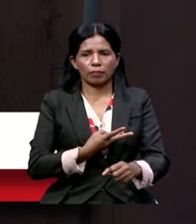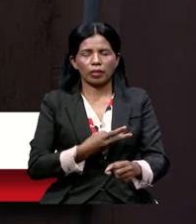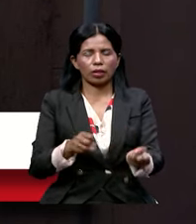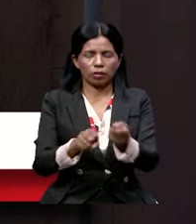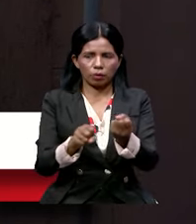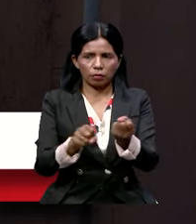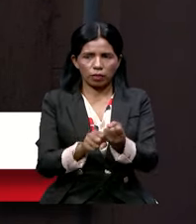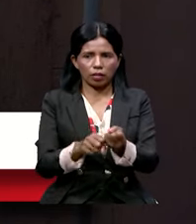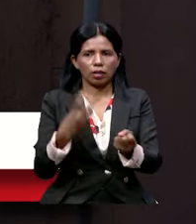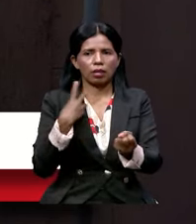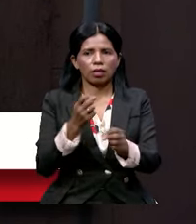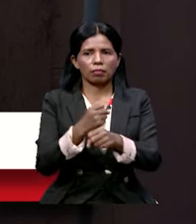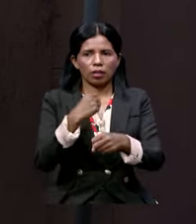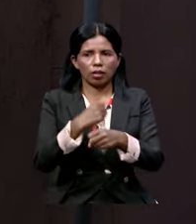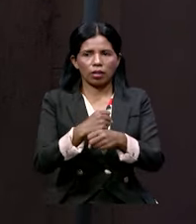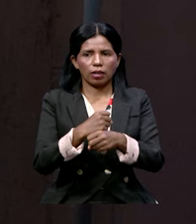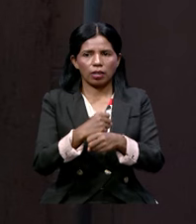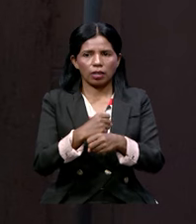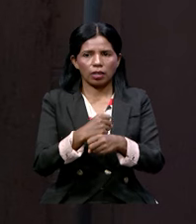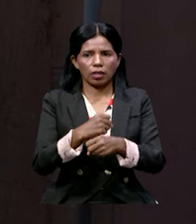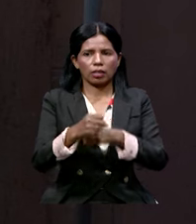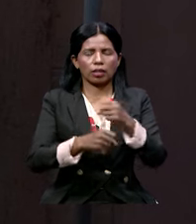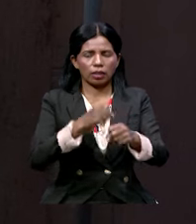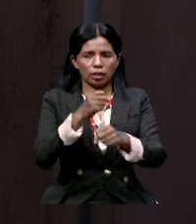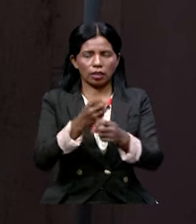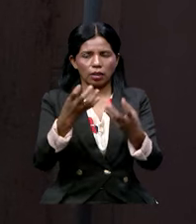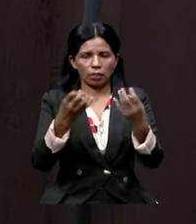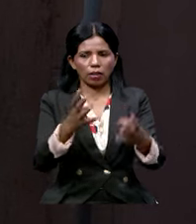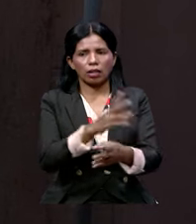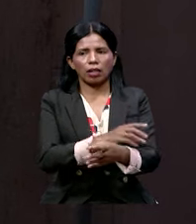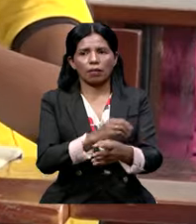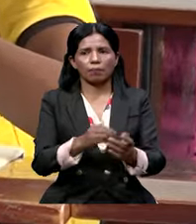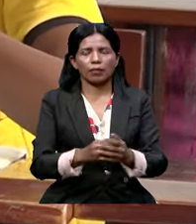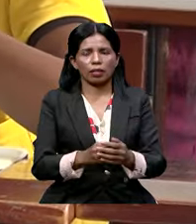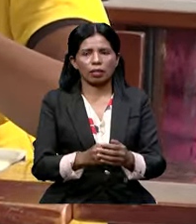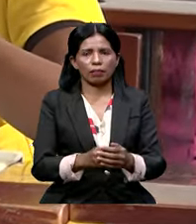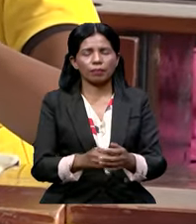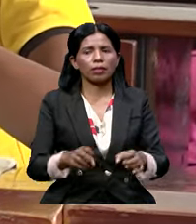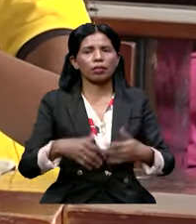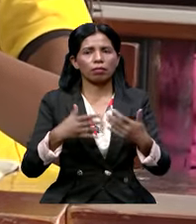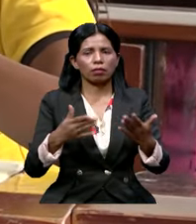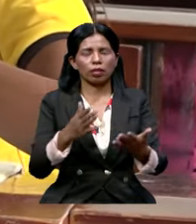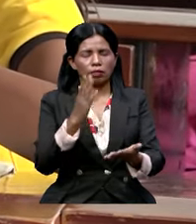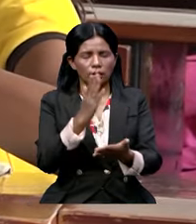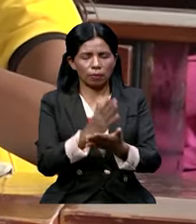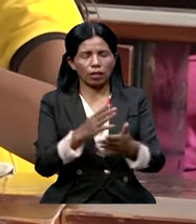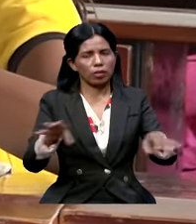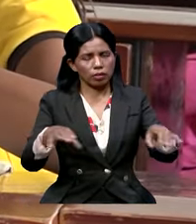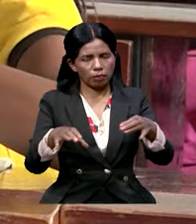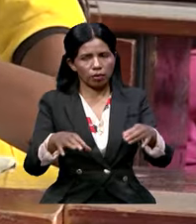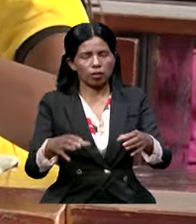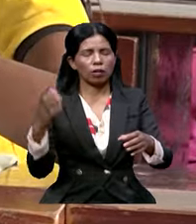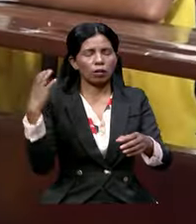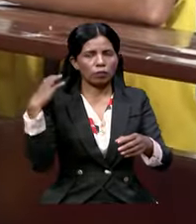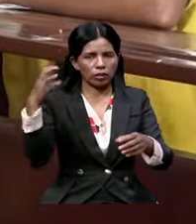contribuição neve macami halau durante tinambarak ne neve a tu reforma obrigatória ne competência